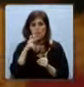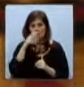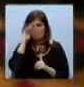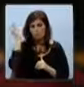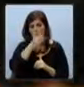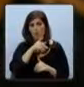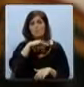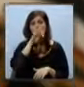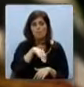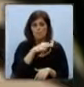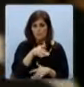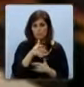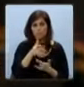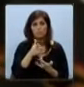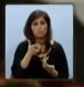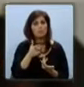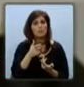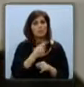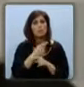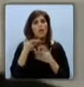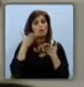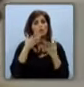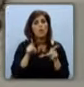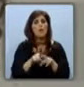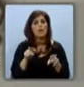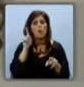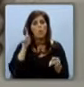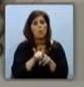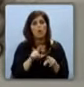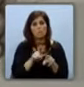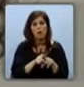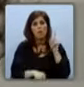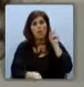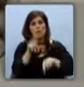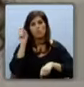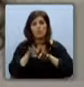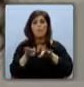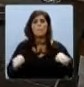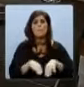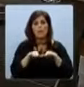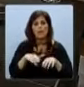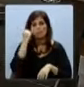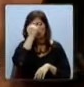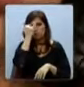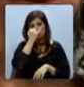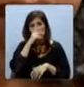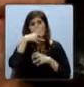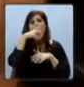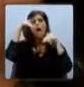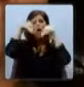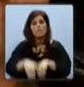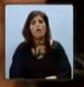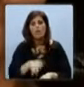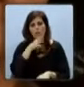pelas famílias das vítimas da tragédia de ter ajudado o irmão na sua alegada fuga da praia e AF isso